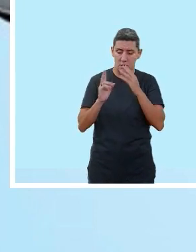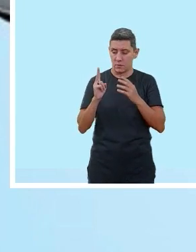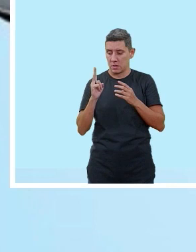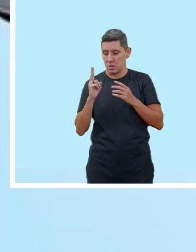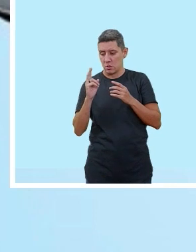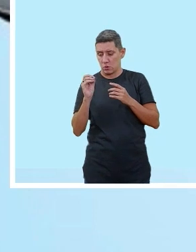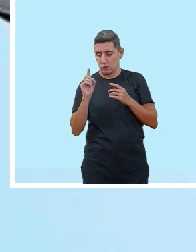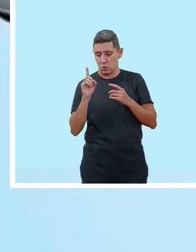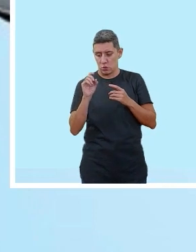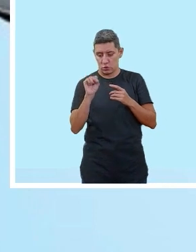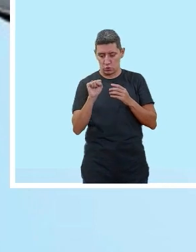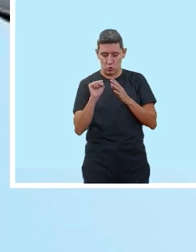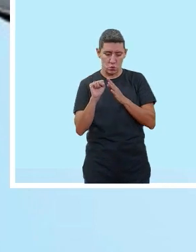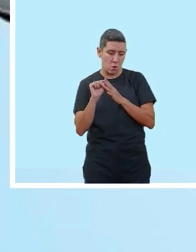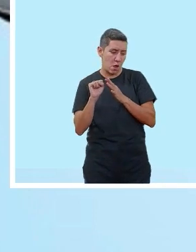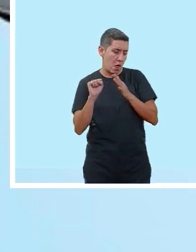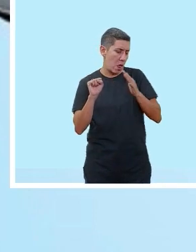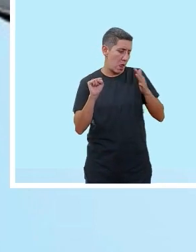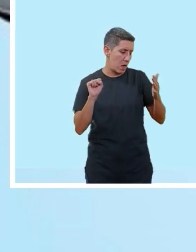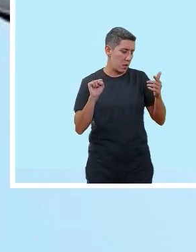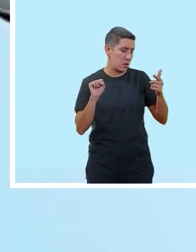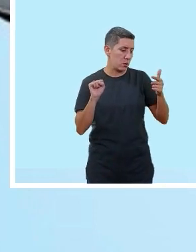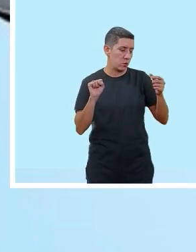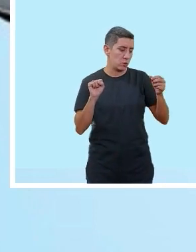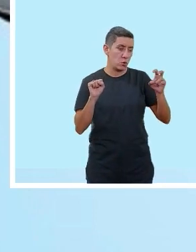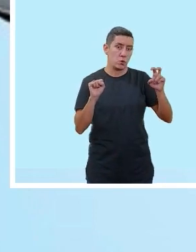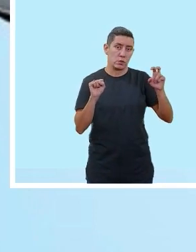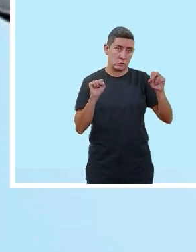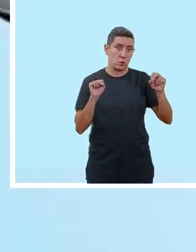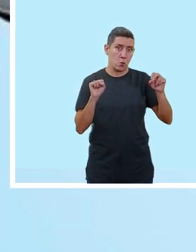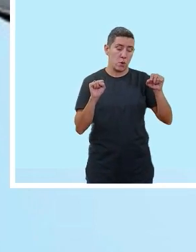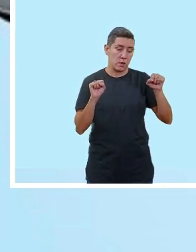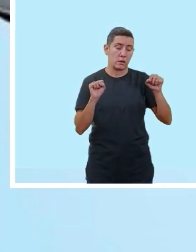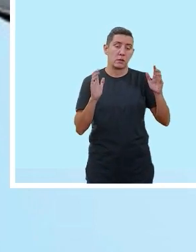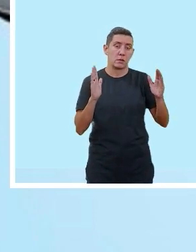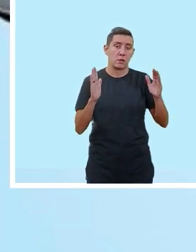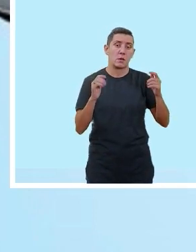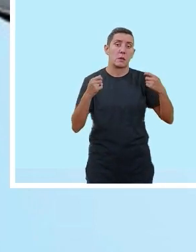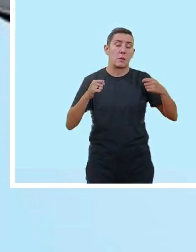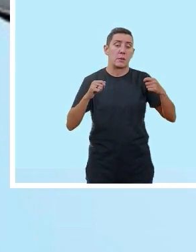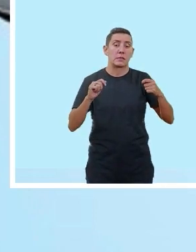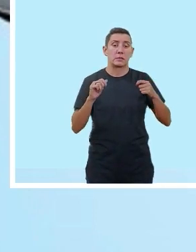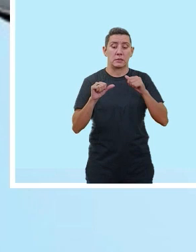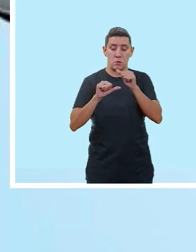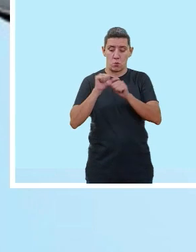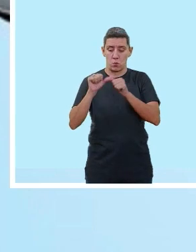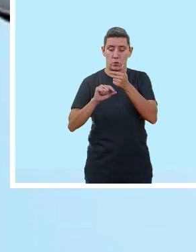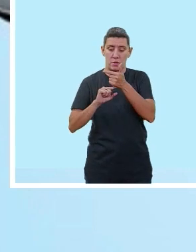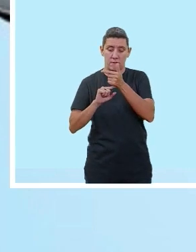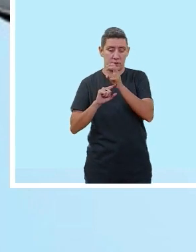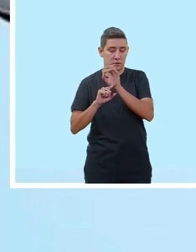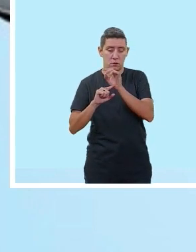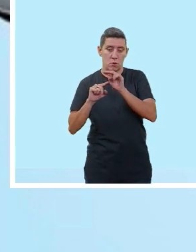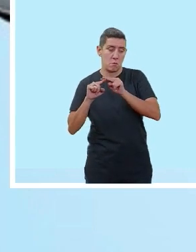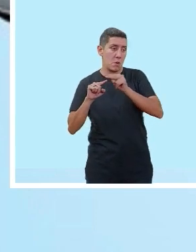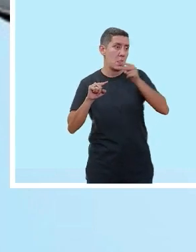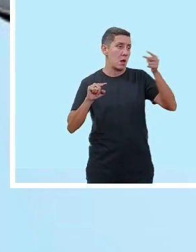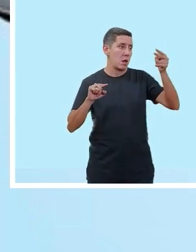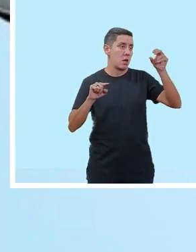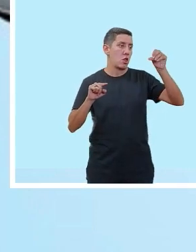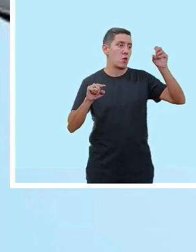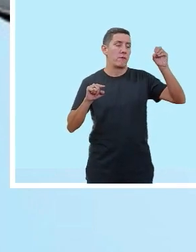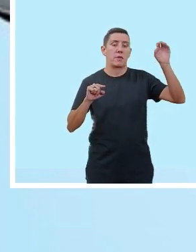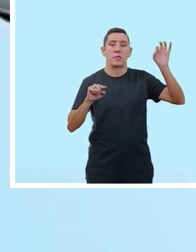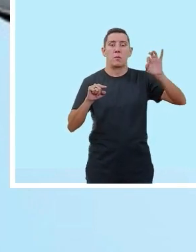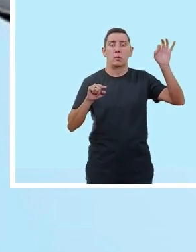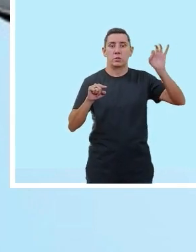proporção de geração de energia renovável ela tem que aumentar de 25% para 90%, né,